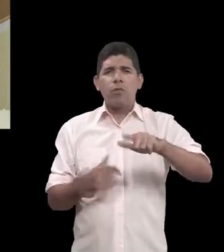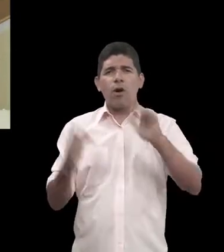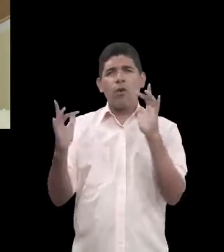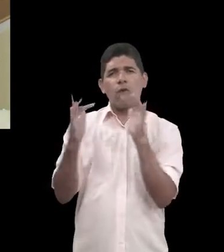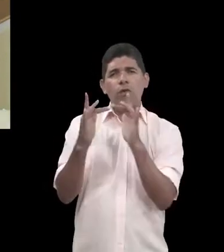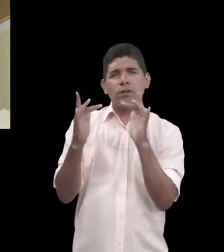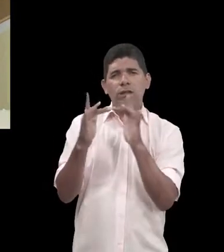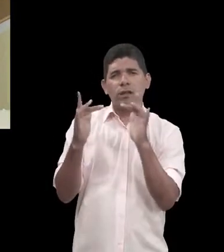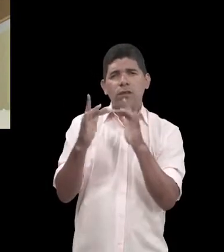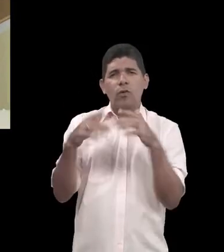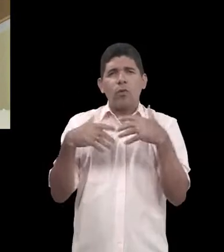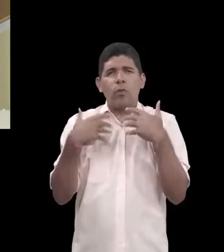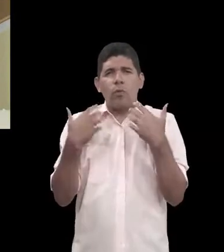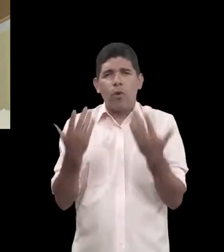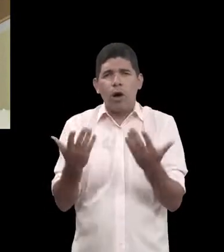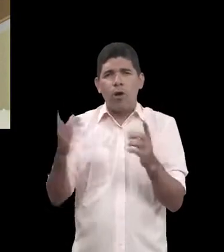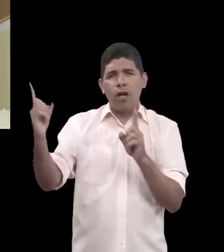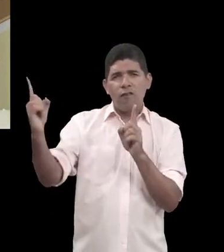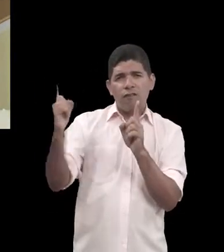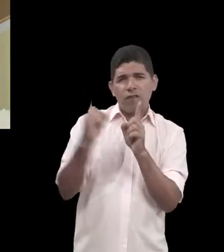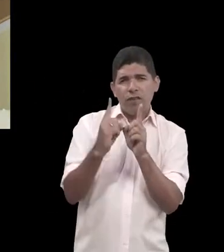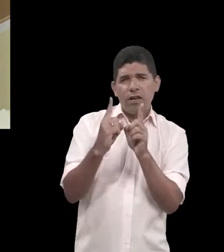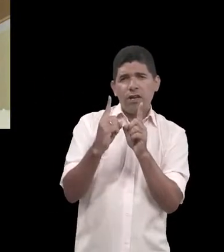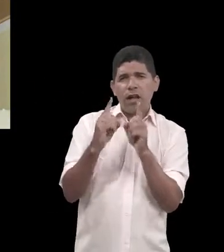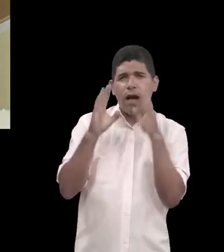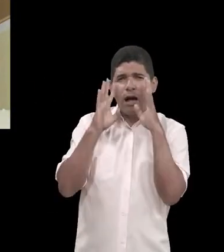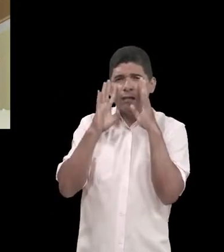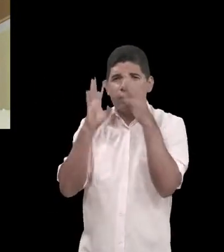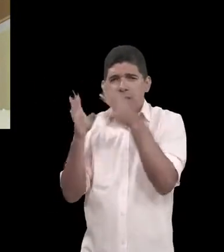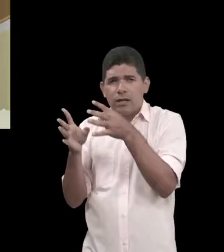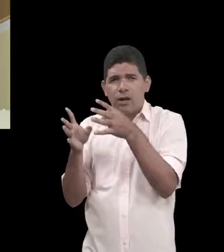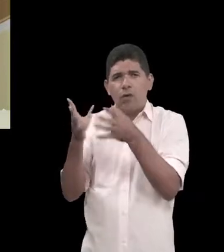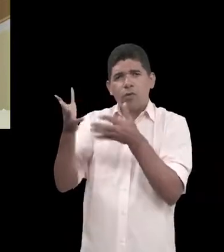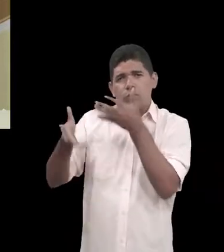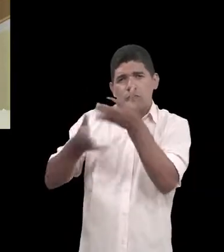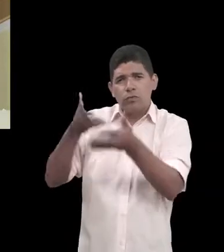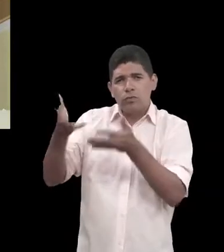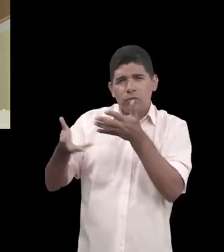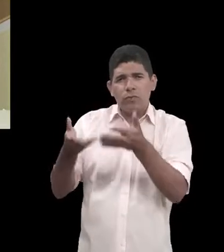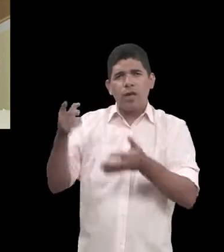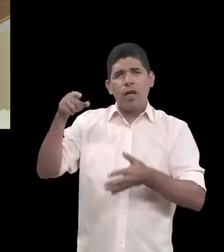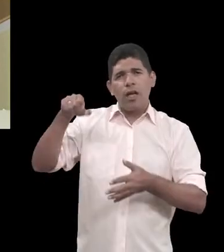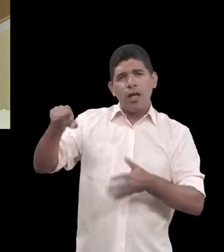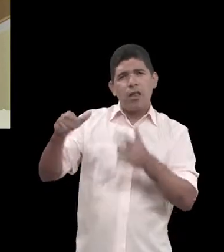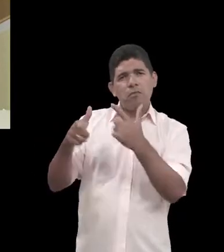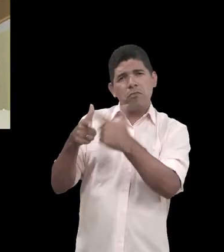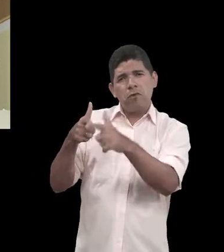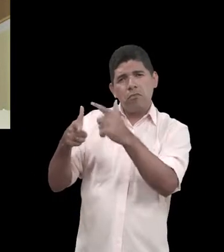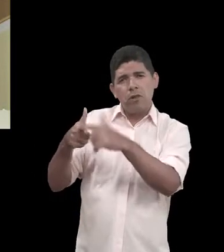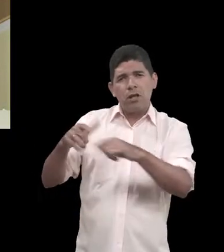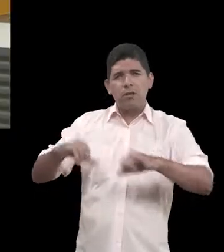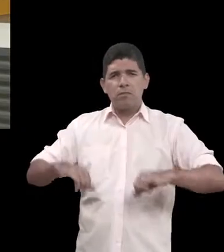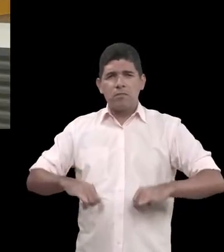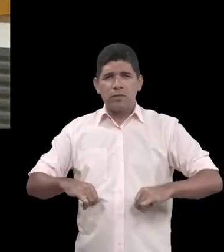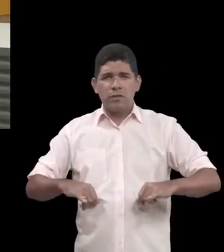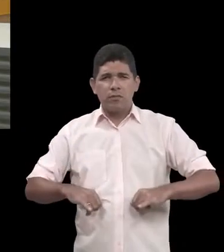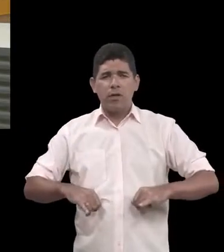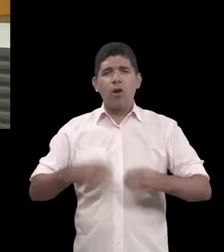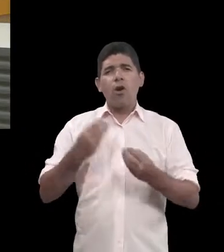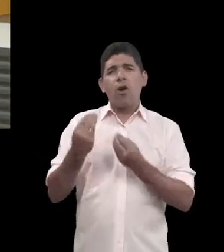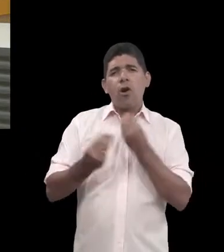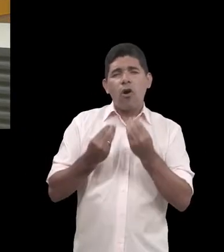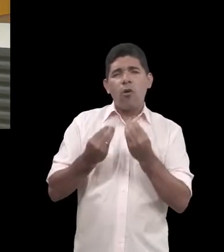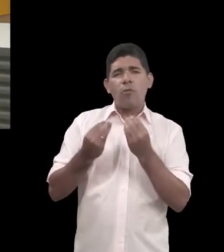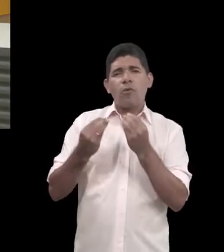acompanhamento terapêutico, que está demandando um atendimento aí, que está em algum tipo de sofrimento? E é um segundo pensamento sobre o outro,